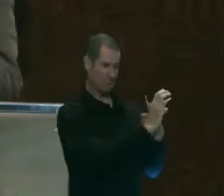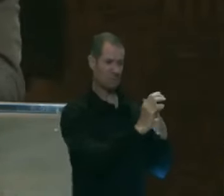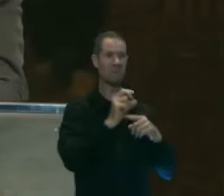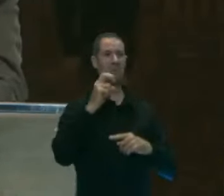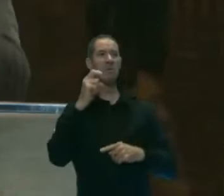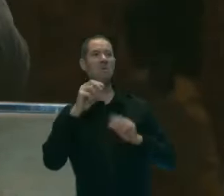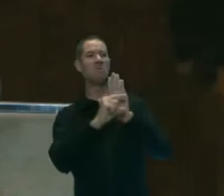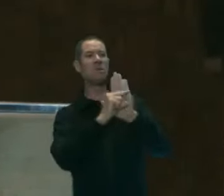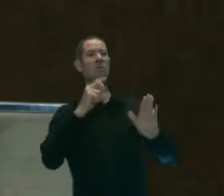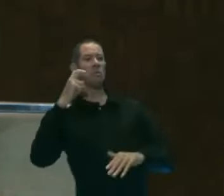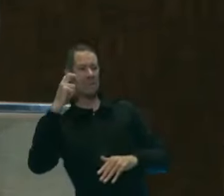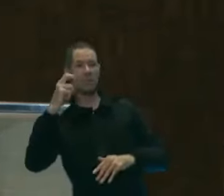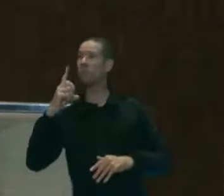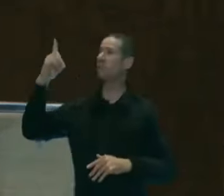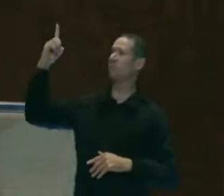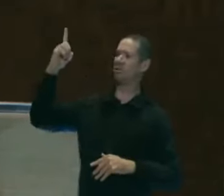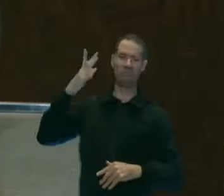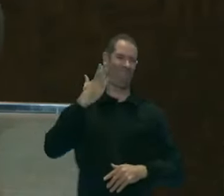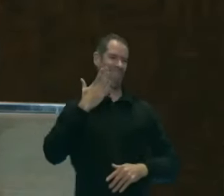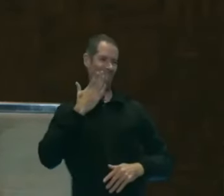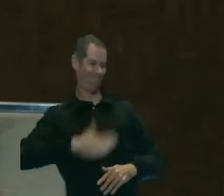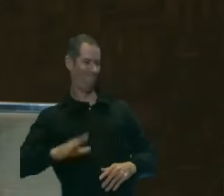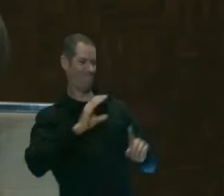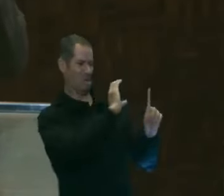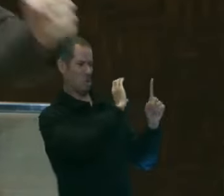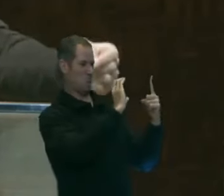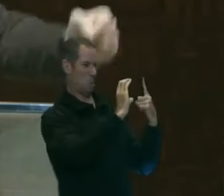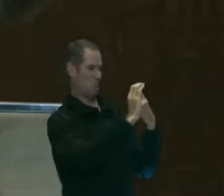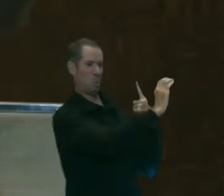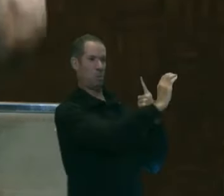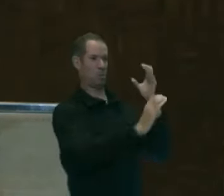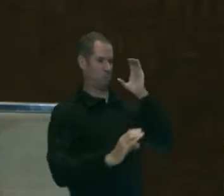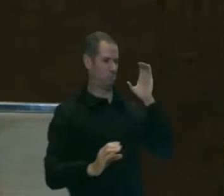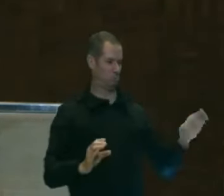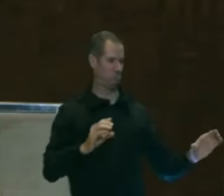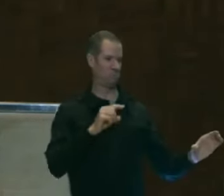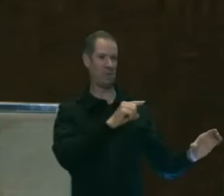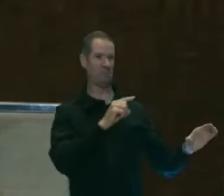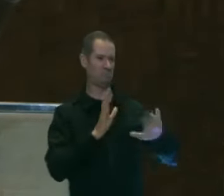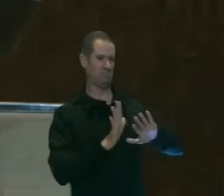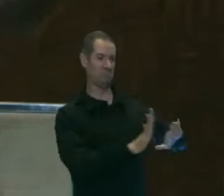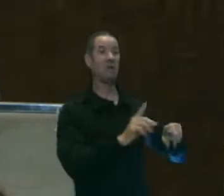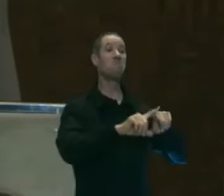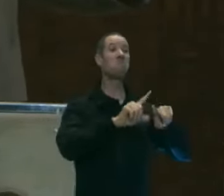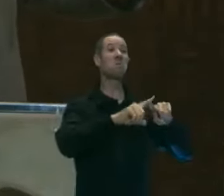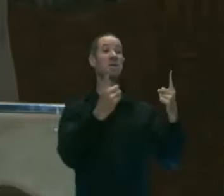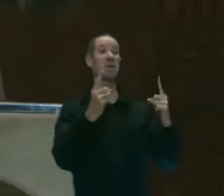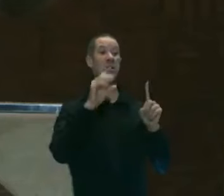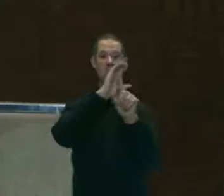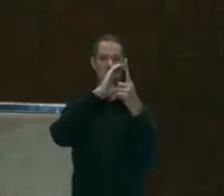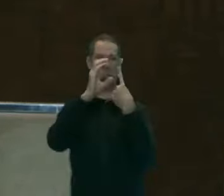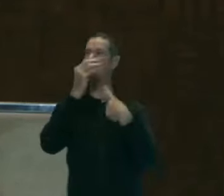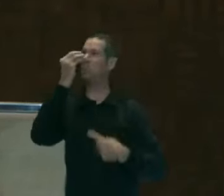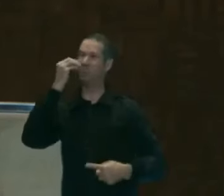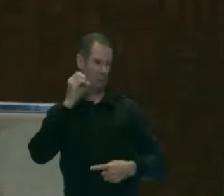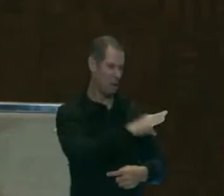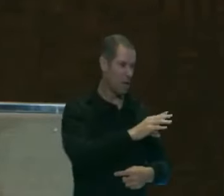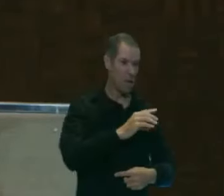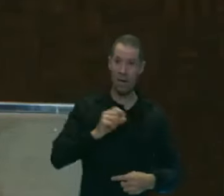a Bíblia vai dizer que Deus não se agradou do culto prestado por Caim. Mas por que um culto é rejeitado e